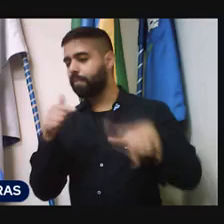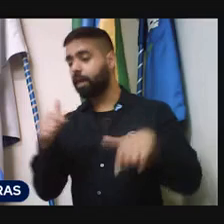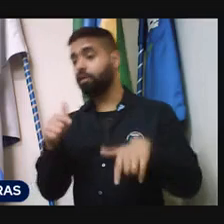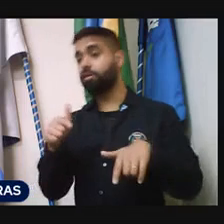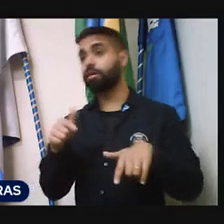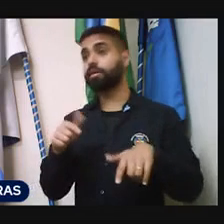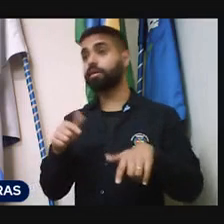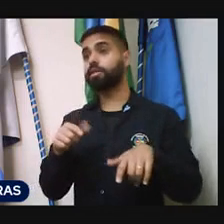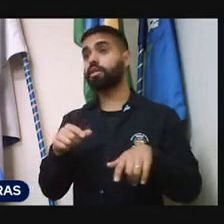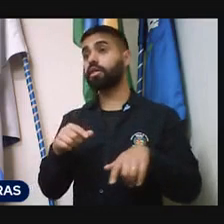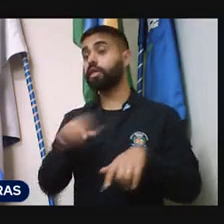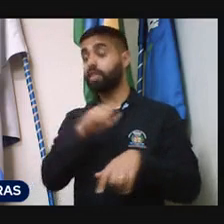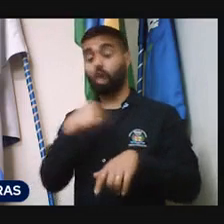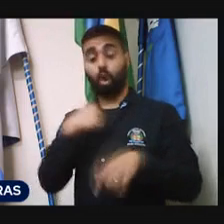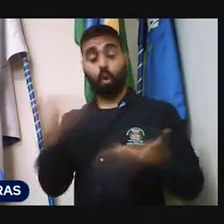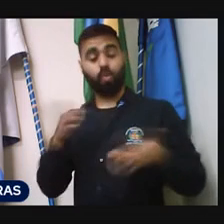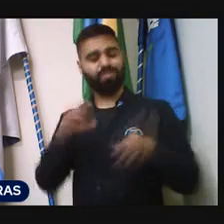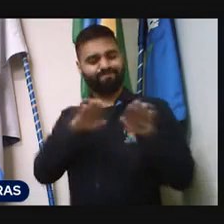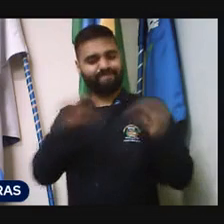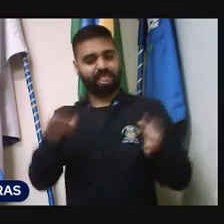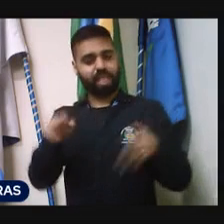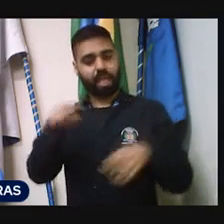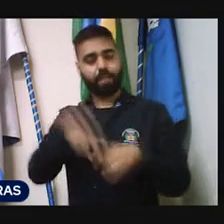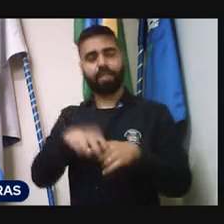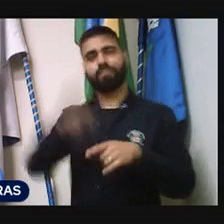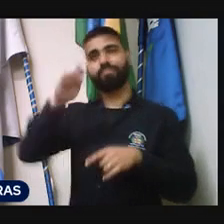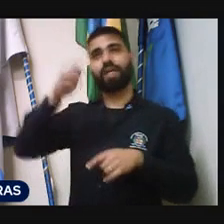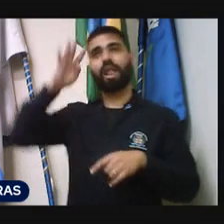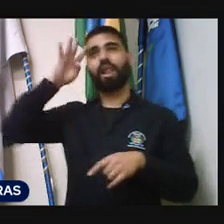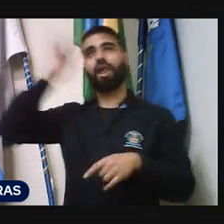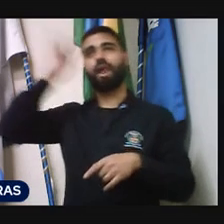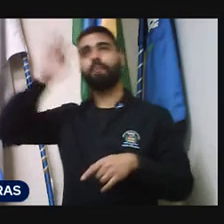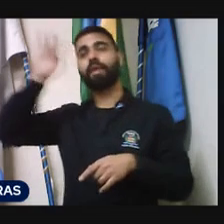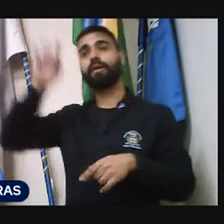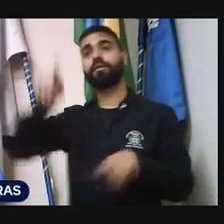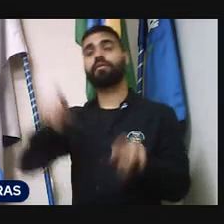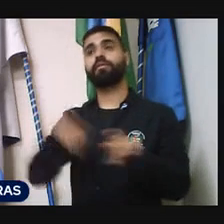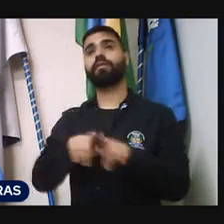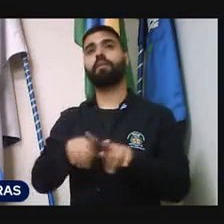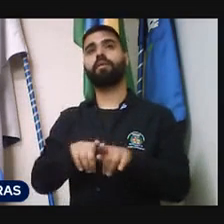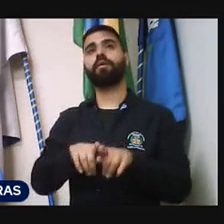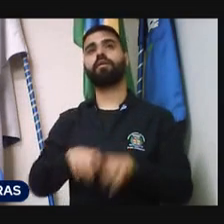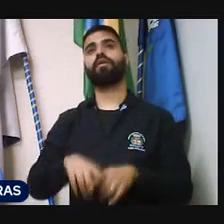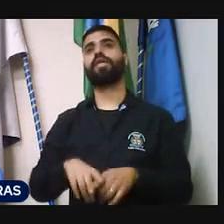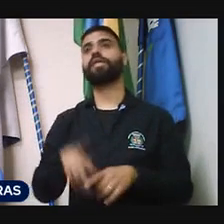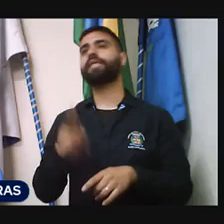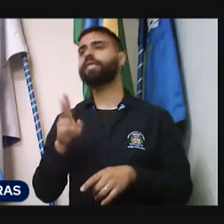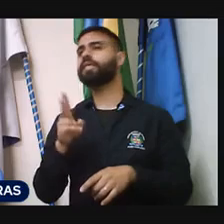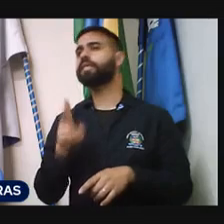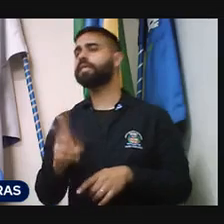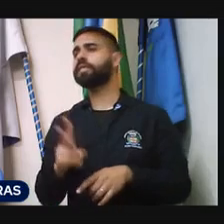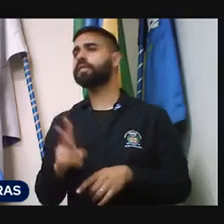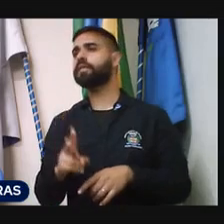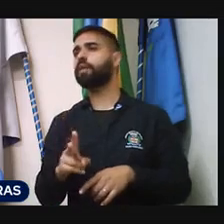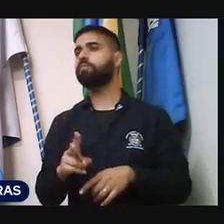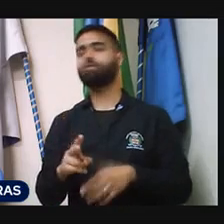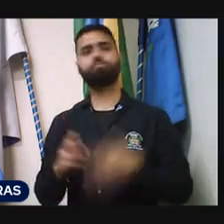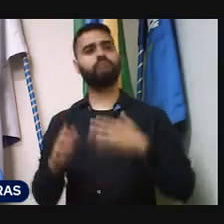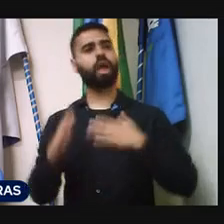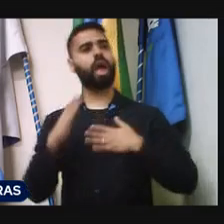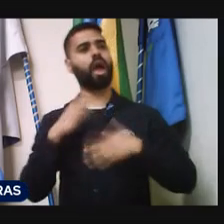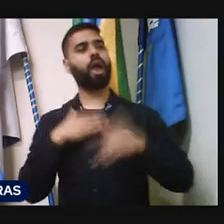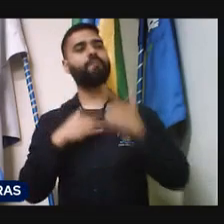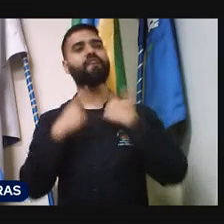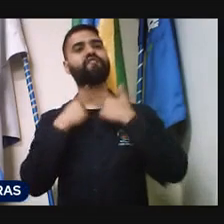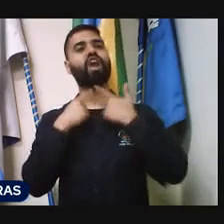deve aqui é isso aí ele está essa lembrança né ele que foi aí todas as vezes bem tranquilo aquela